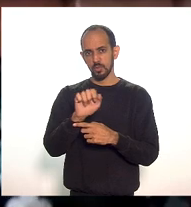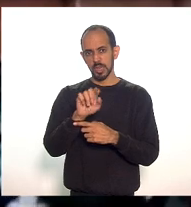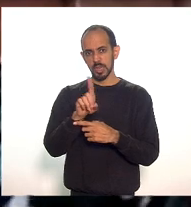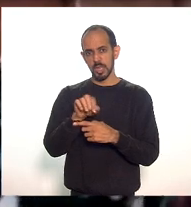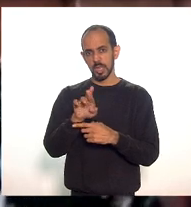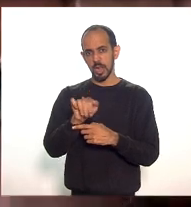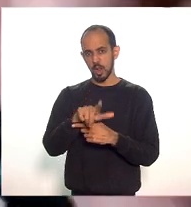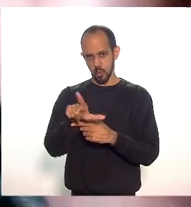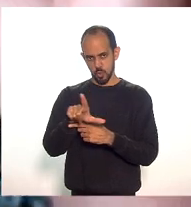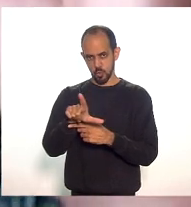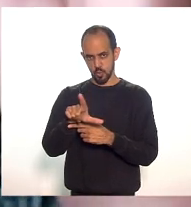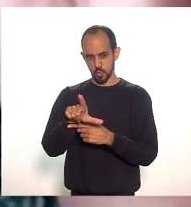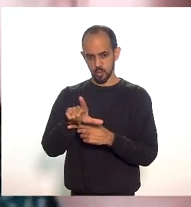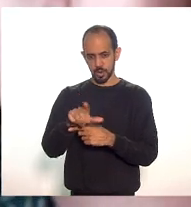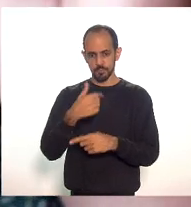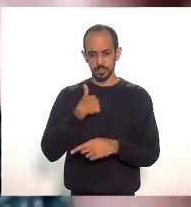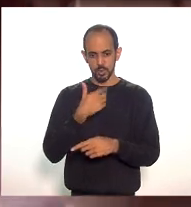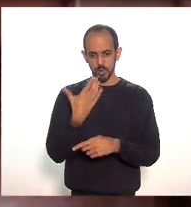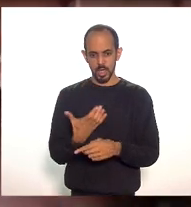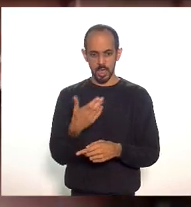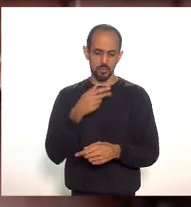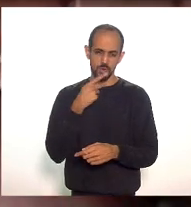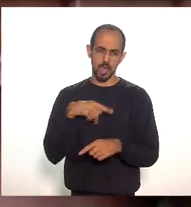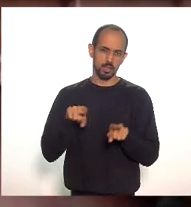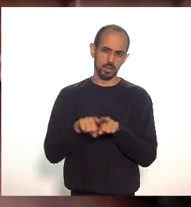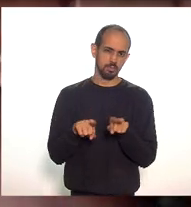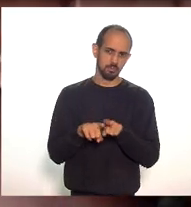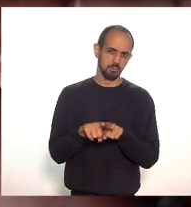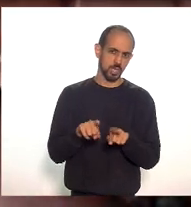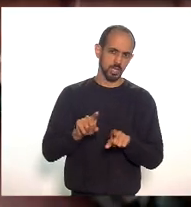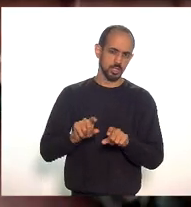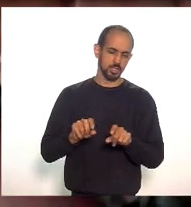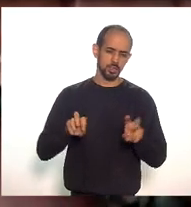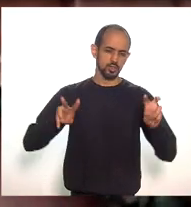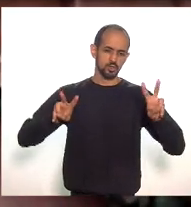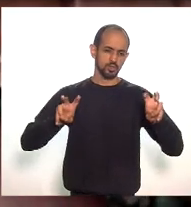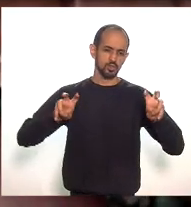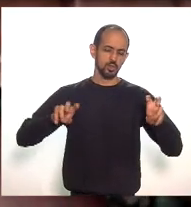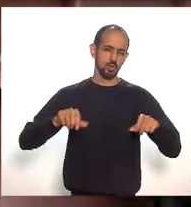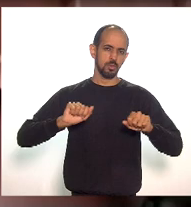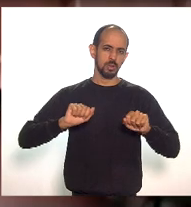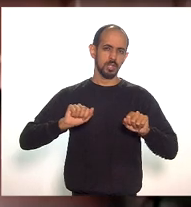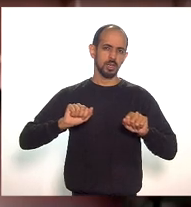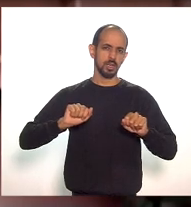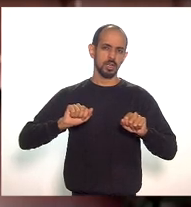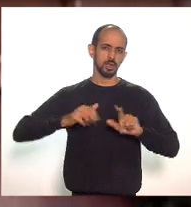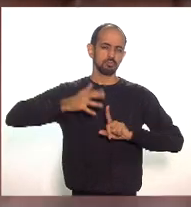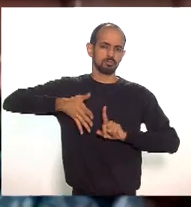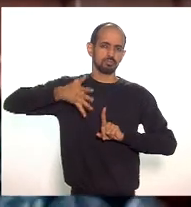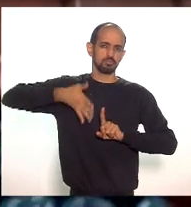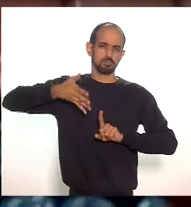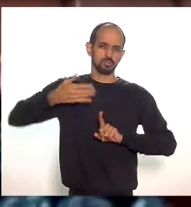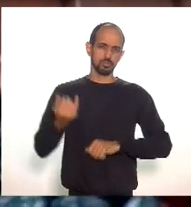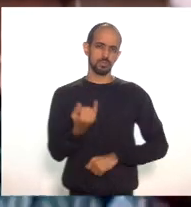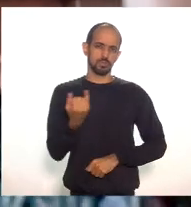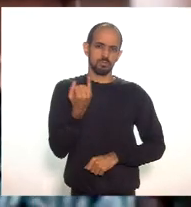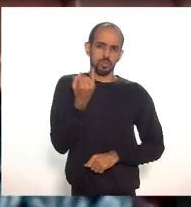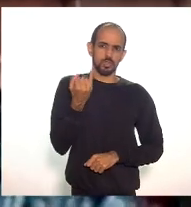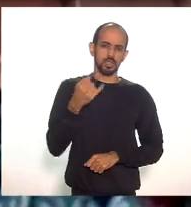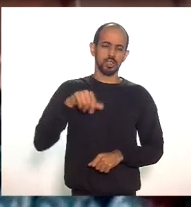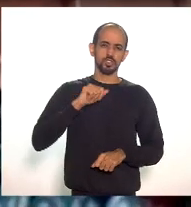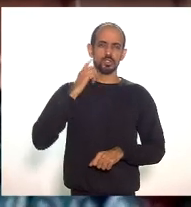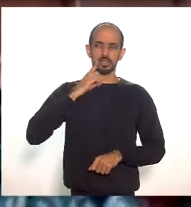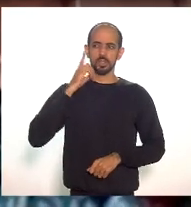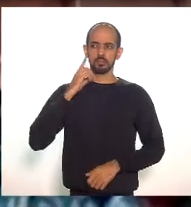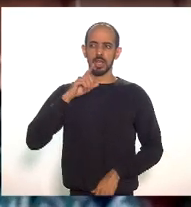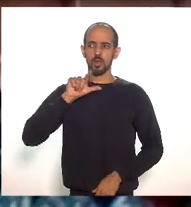aqui eu quero ir na esteira né da palavras aqui importantes Deputado